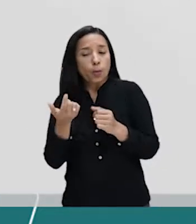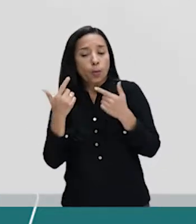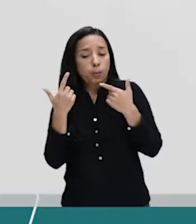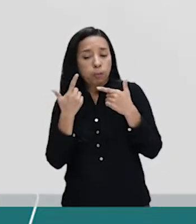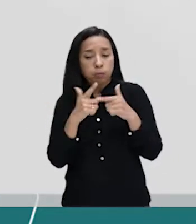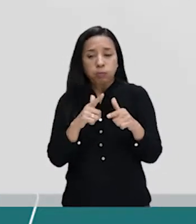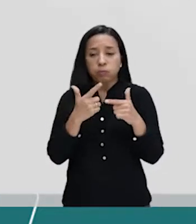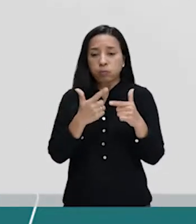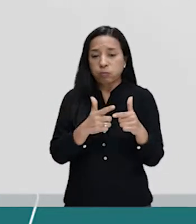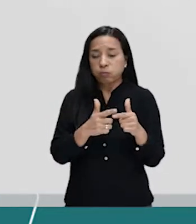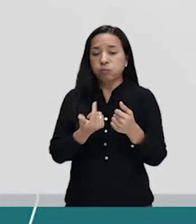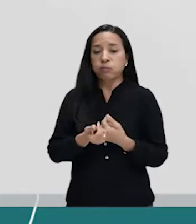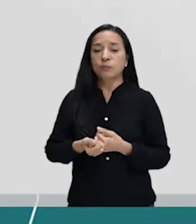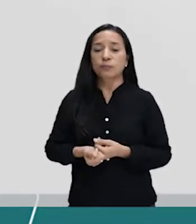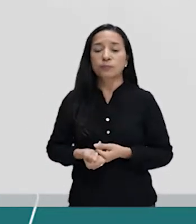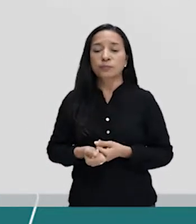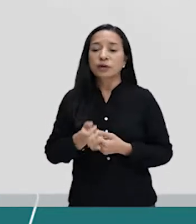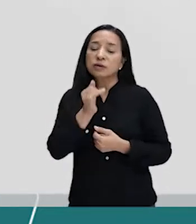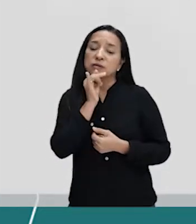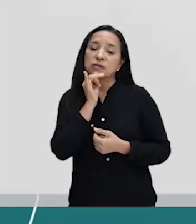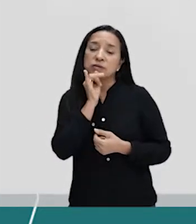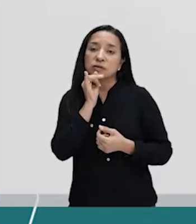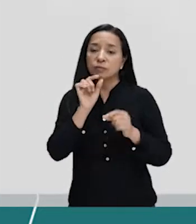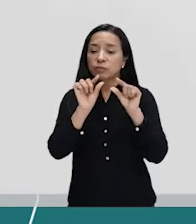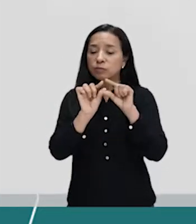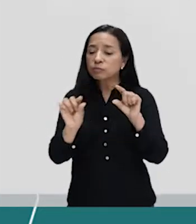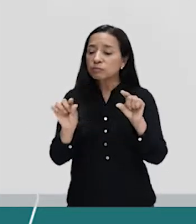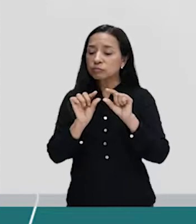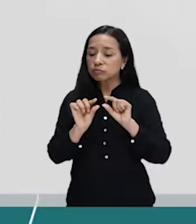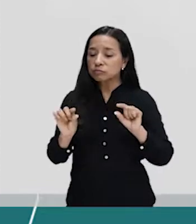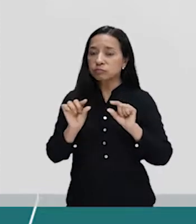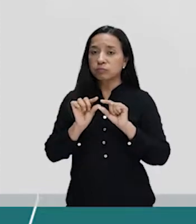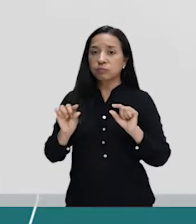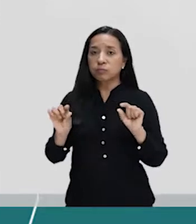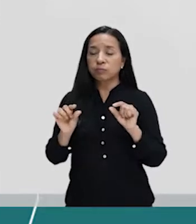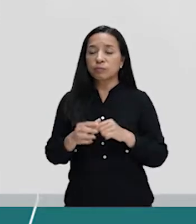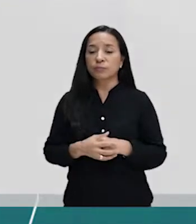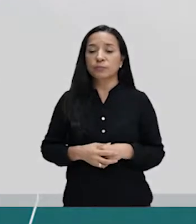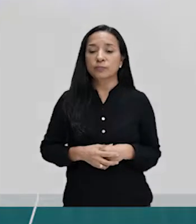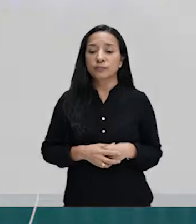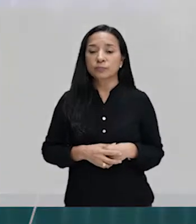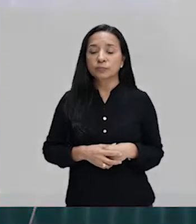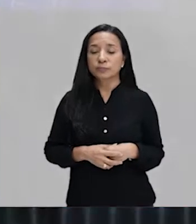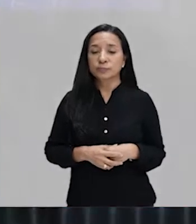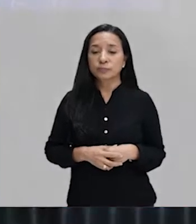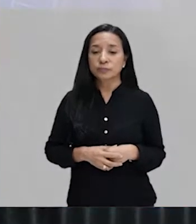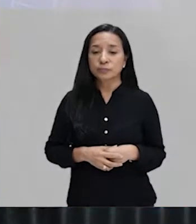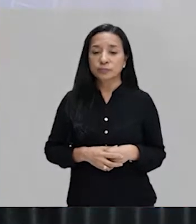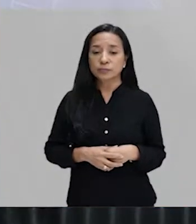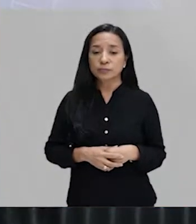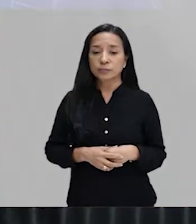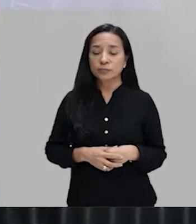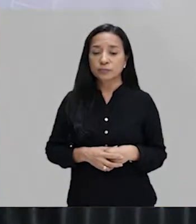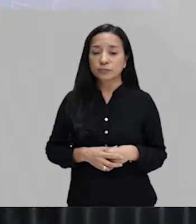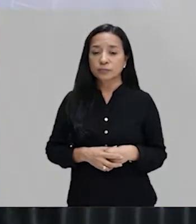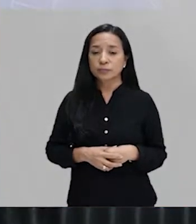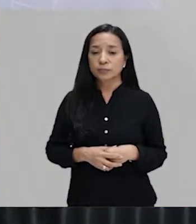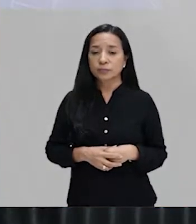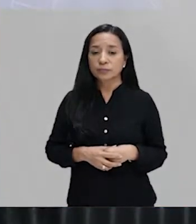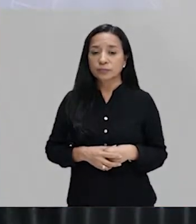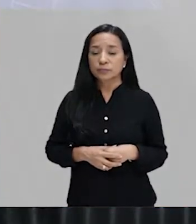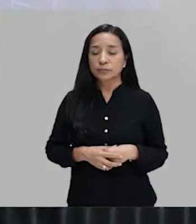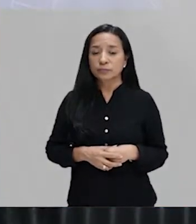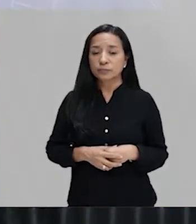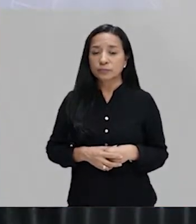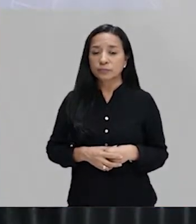fazendo aí, relembrando, né? Traz toda uma nostalgia e tal. Há quanto tempo não vejo o meu amigo, né?